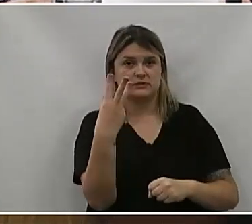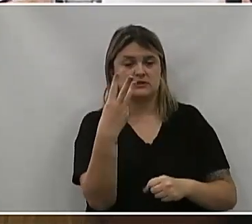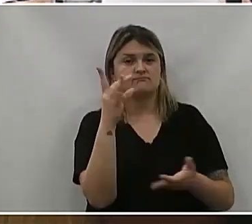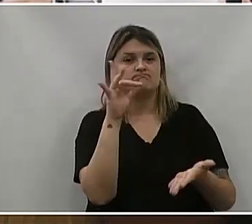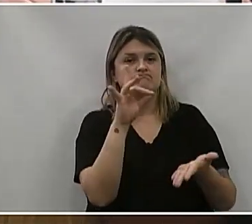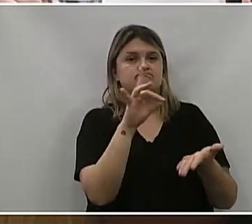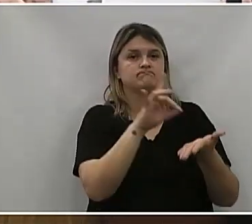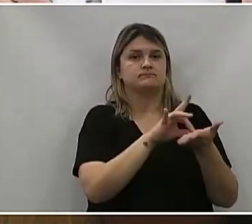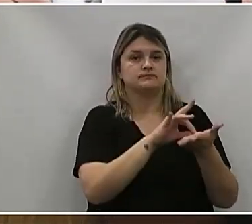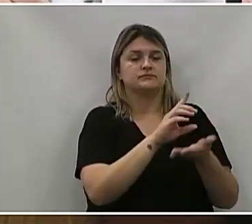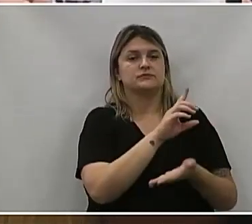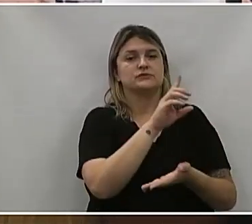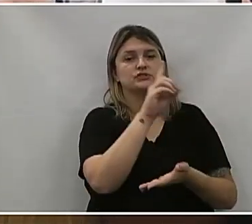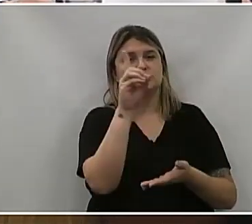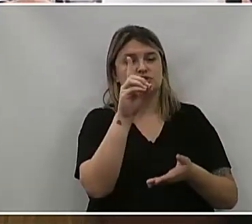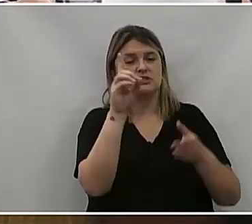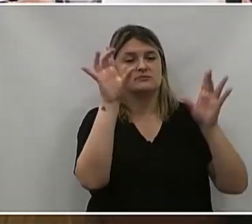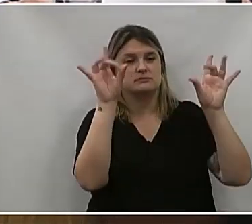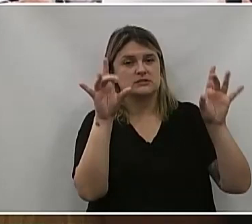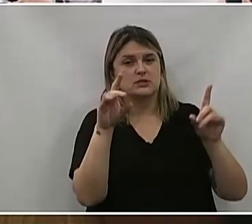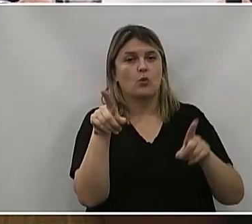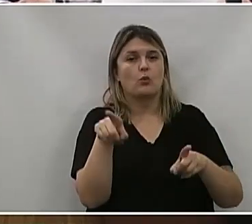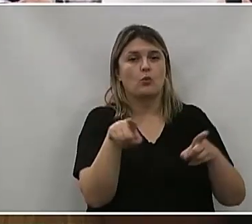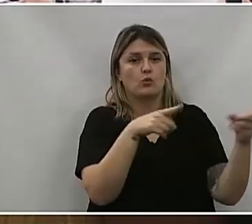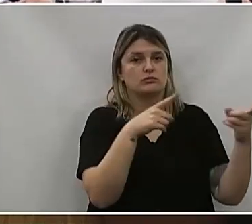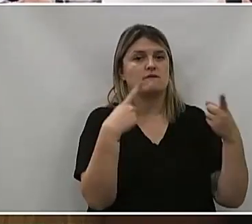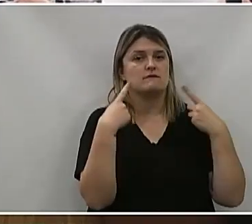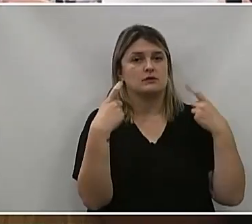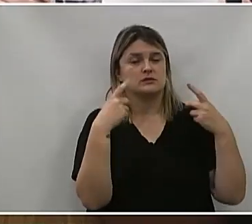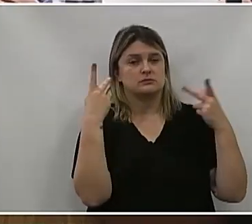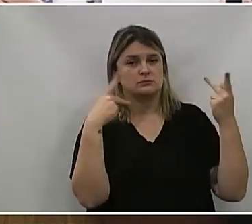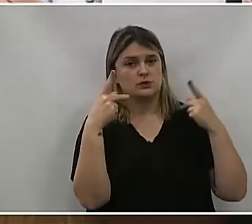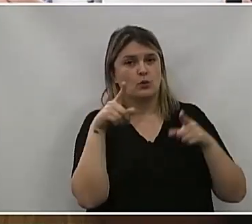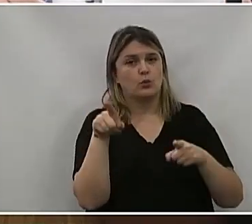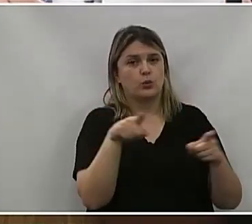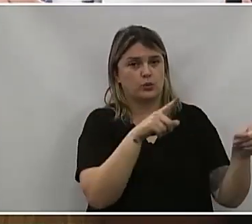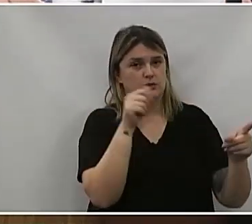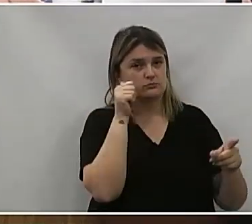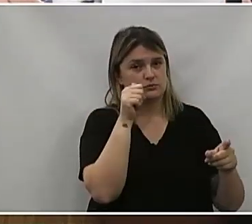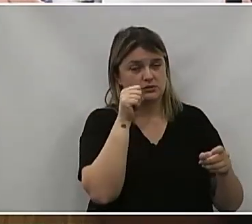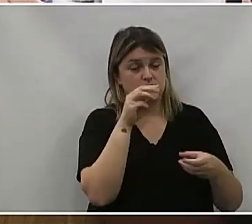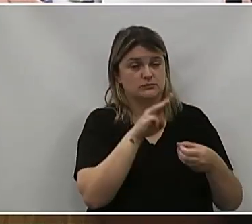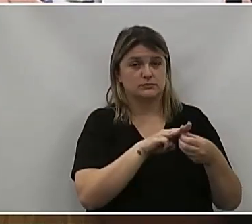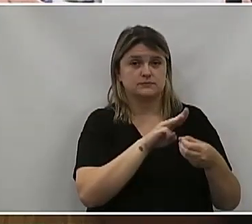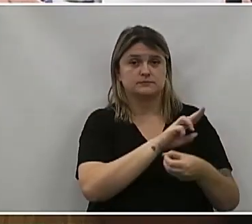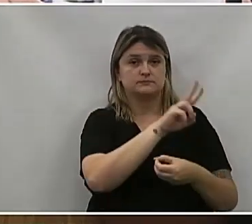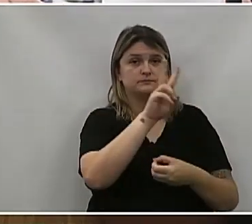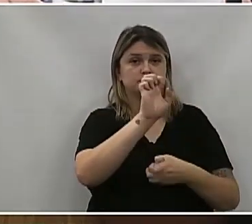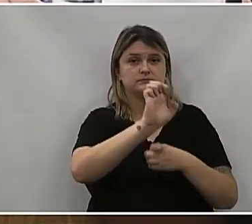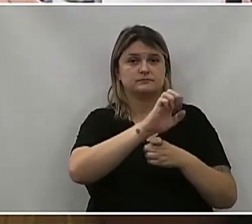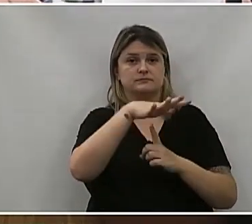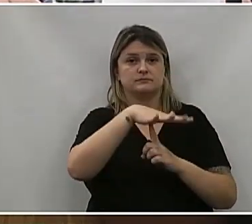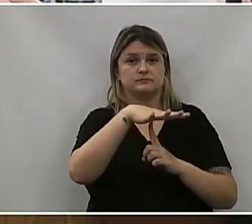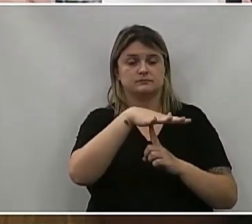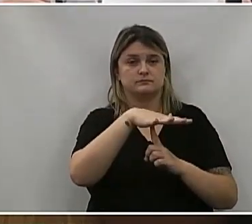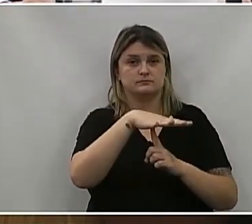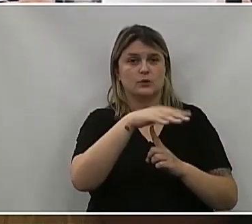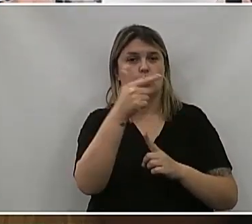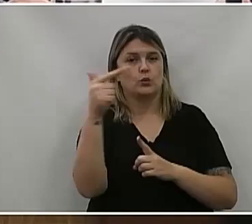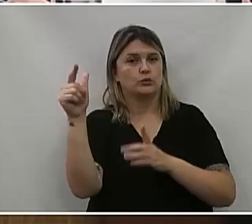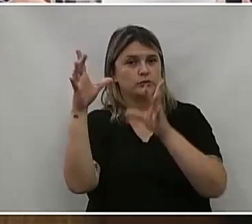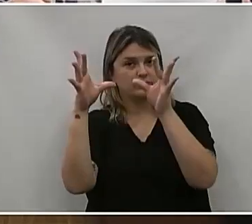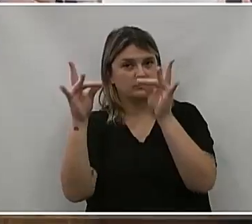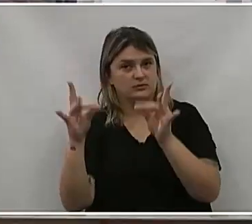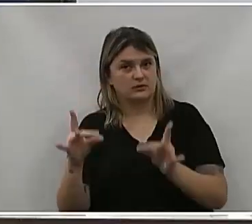que institui o Dia Municipal de Combate à Violência Política contra as Mulheres no município de União da Vitória, Paraná e da